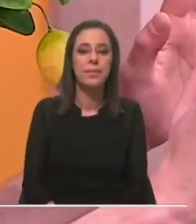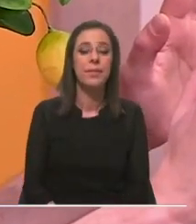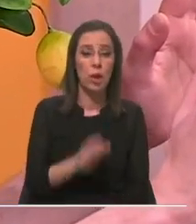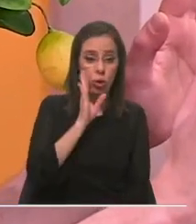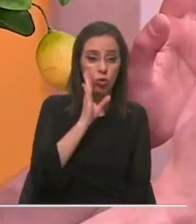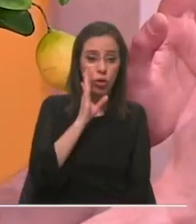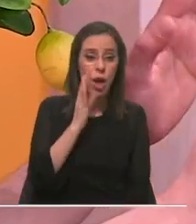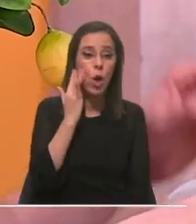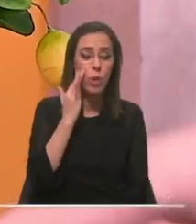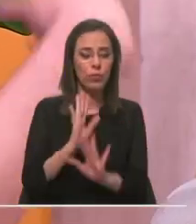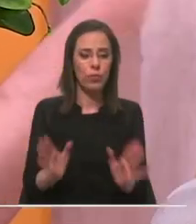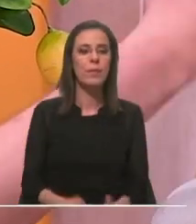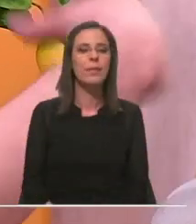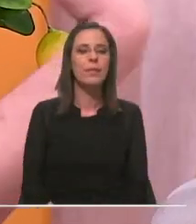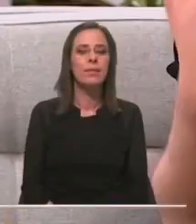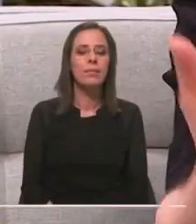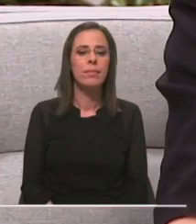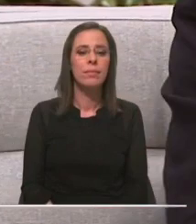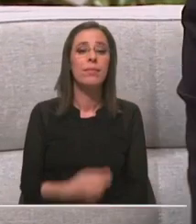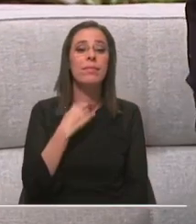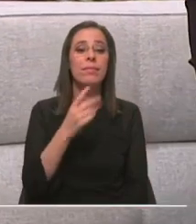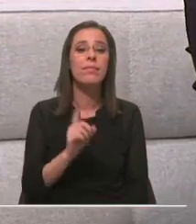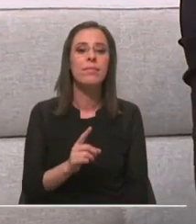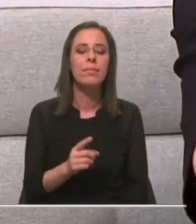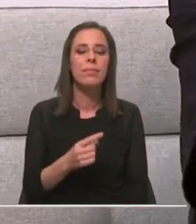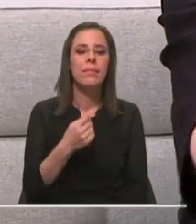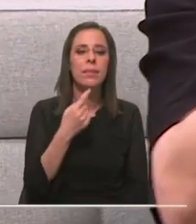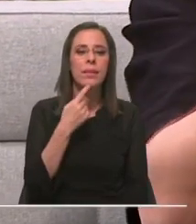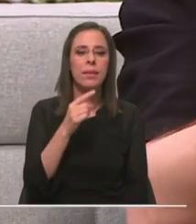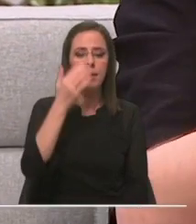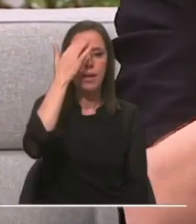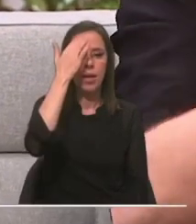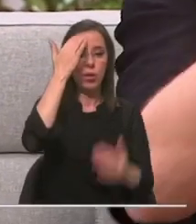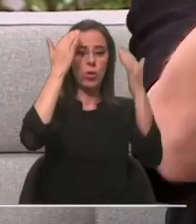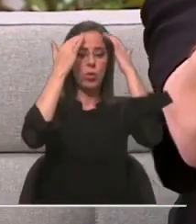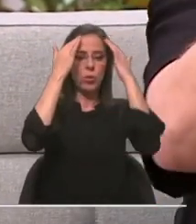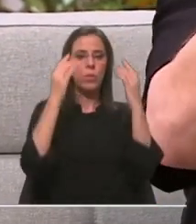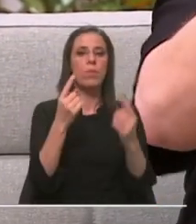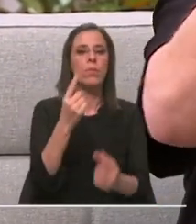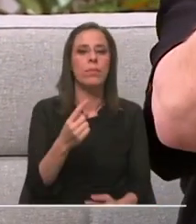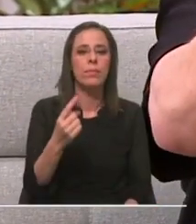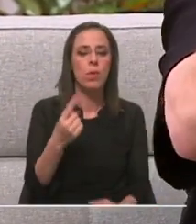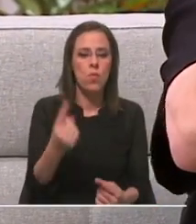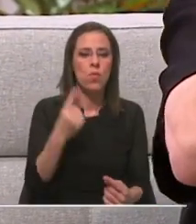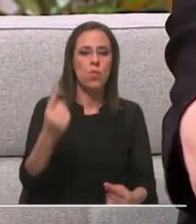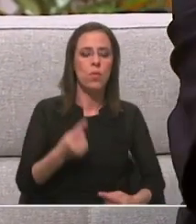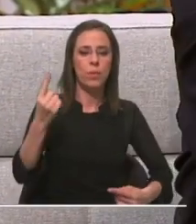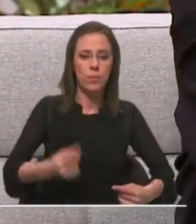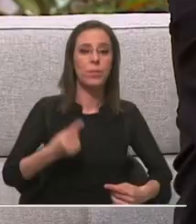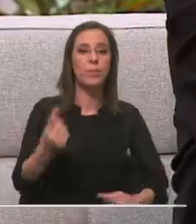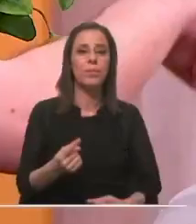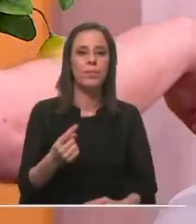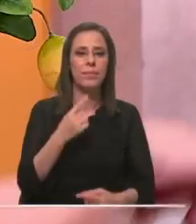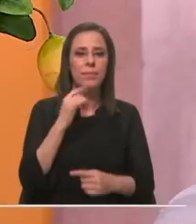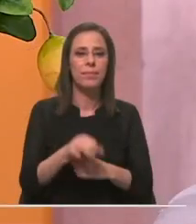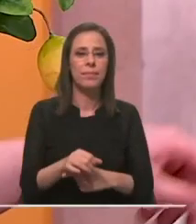Já viste o número? Já. Mas agora não vais contar em voz alta, vais apenas repetir na tua mente o número. Imagina que é um 1. 1, 1, 1. Estás a dizer que